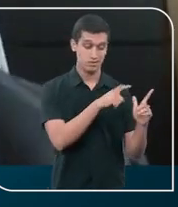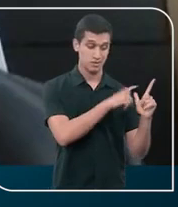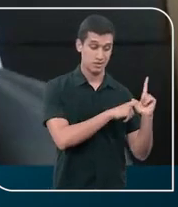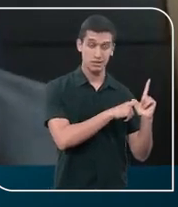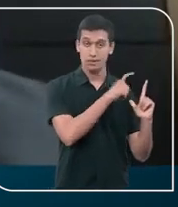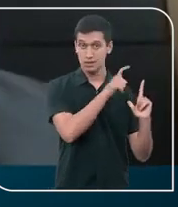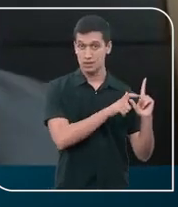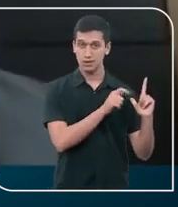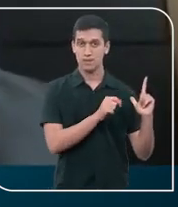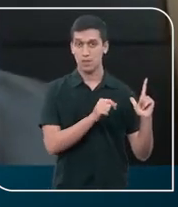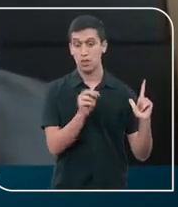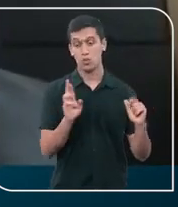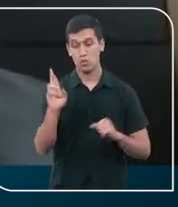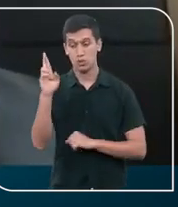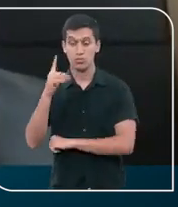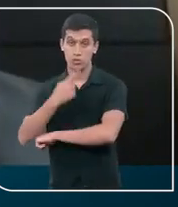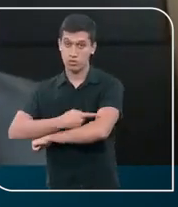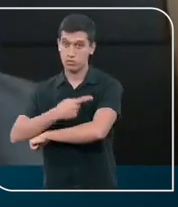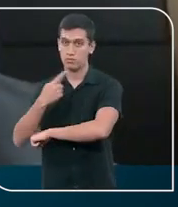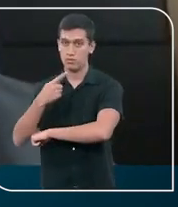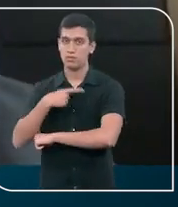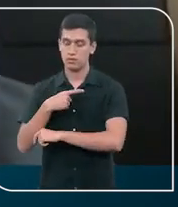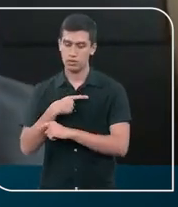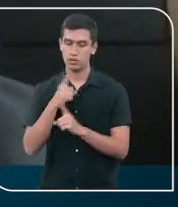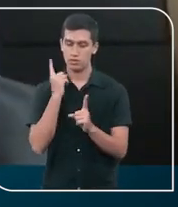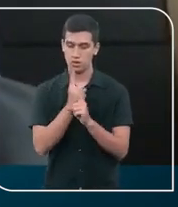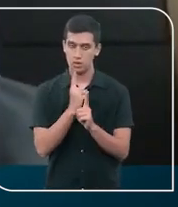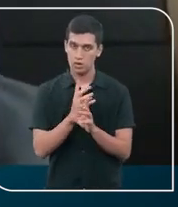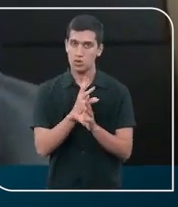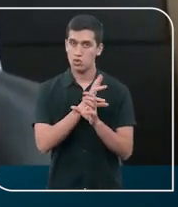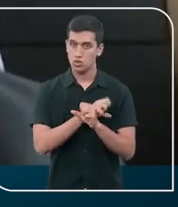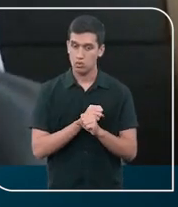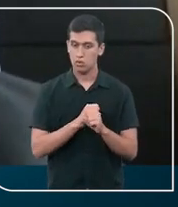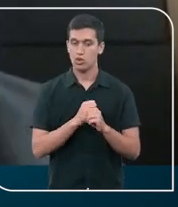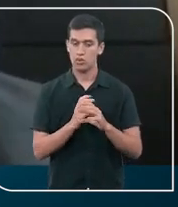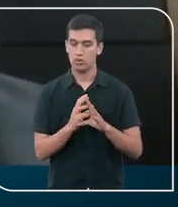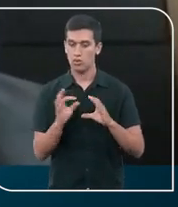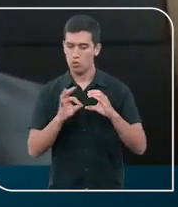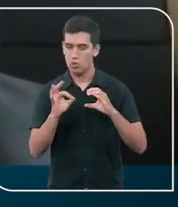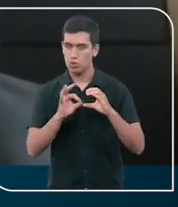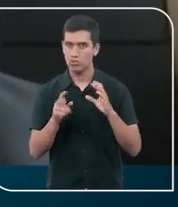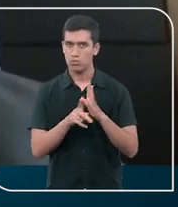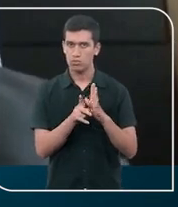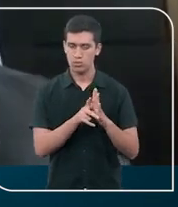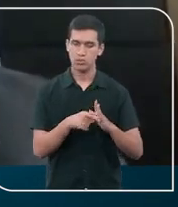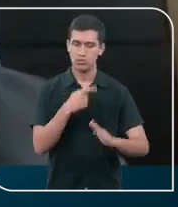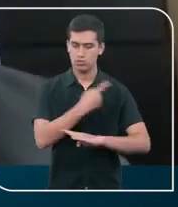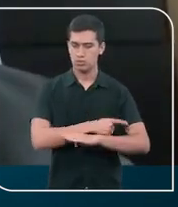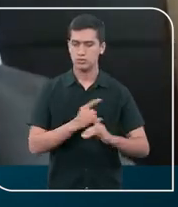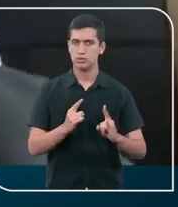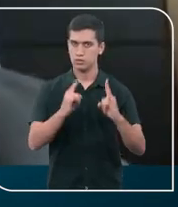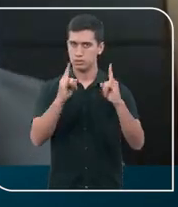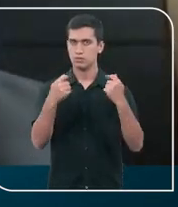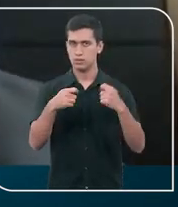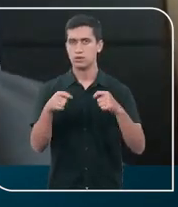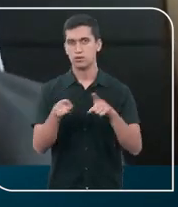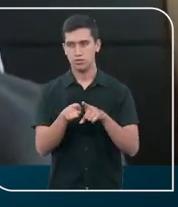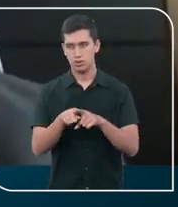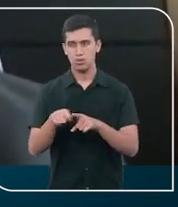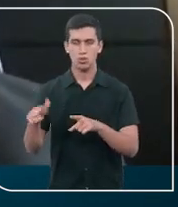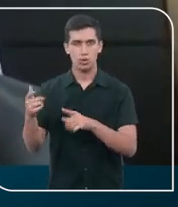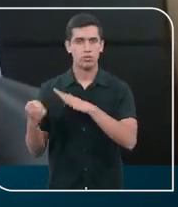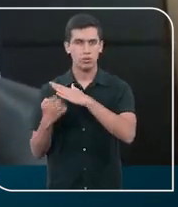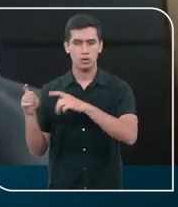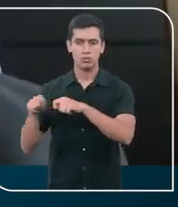meios e maneiras de cobrar a cota condominial, ele deve contar com o suporte, né, de uma boa administradora auxiliar para